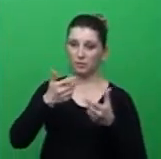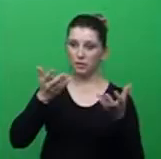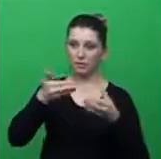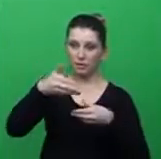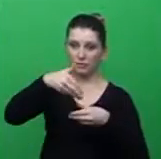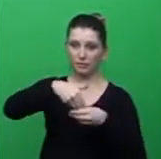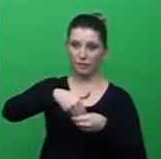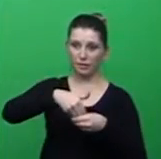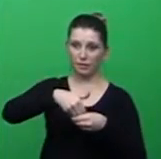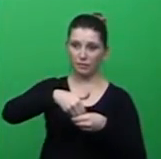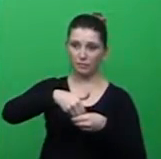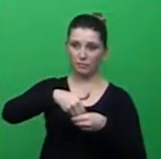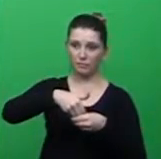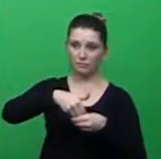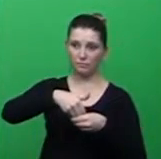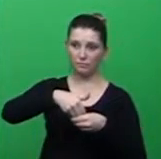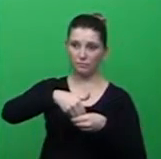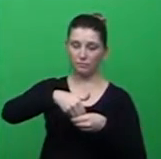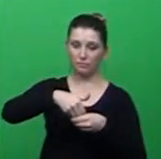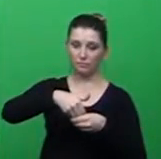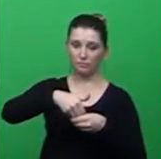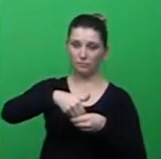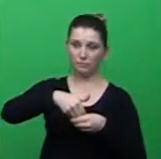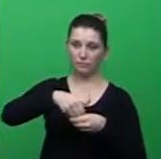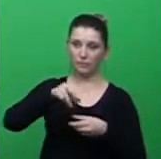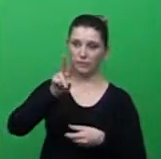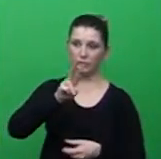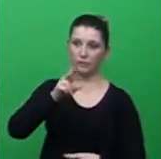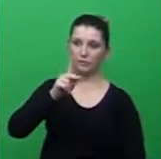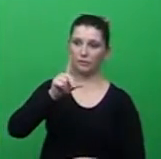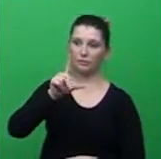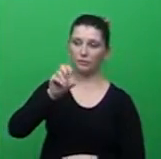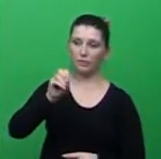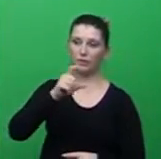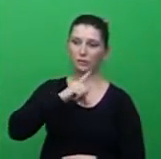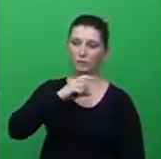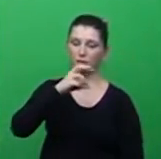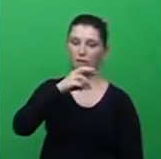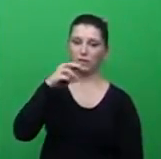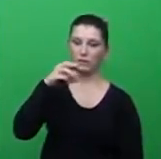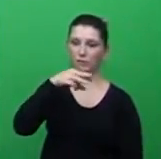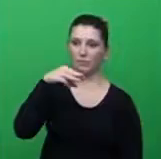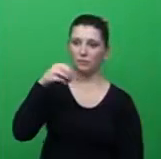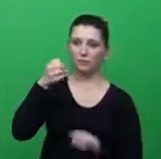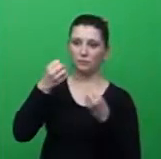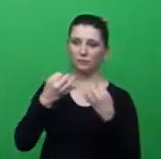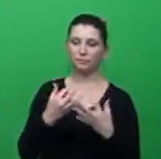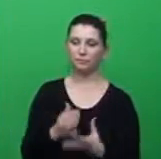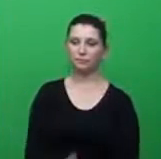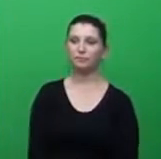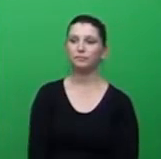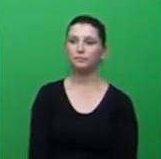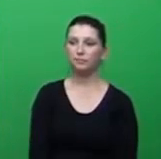em votação. Vereador José Paulo Ferrarese quer discutir. Vossa Excelência dispõe de 5 minutos.